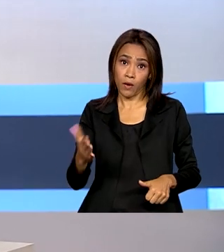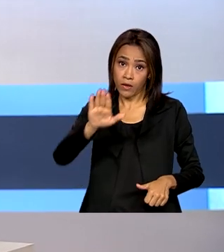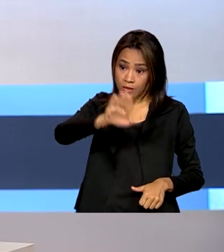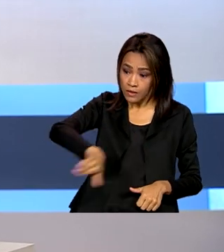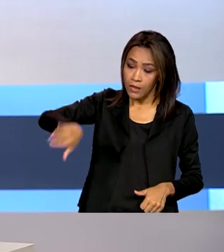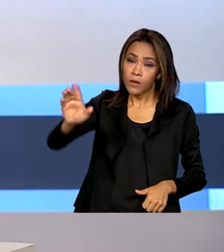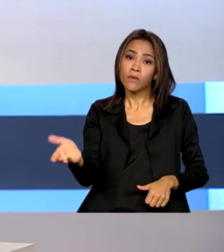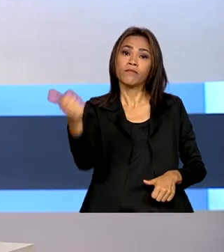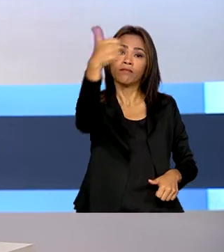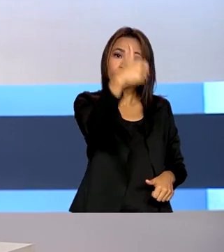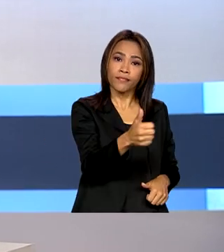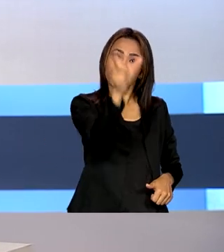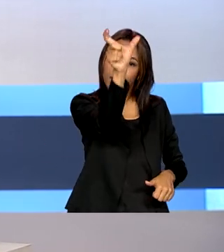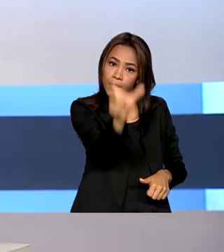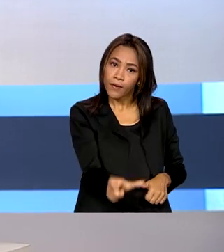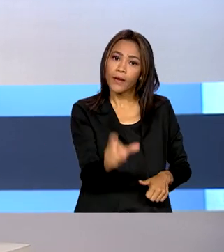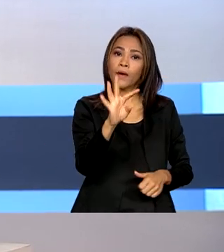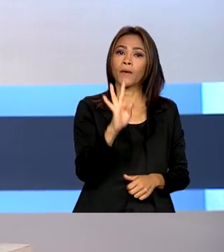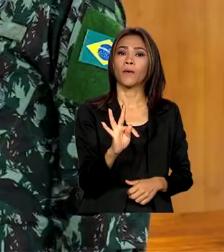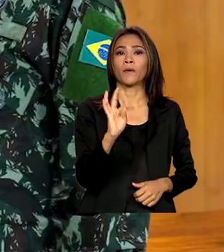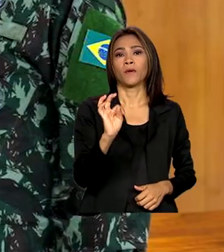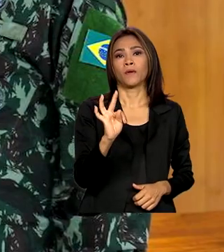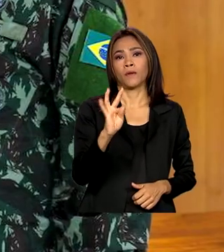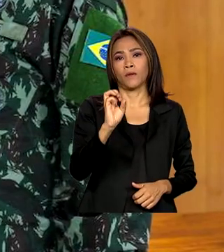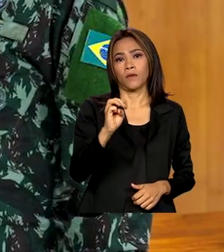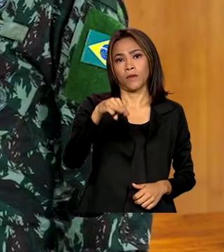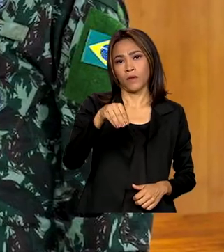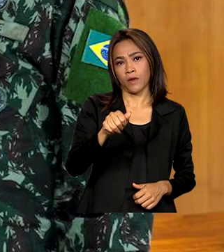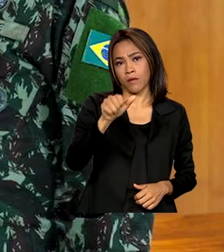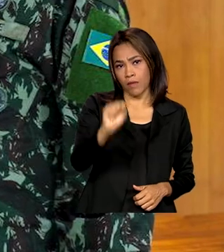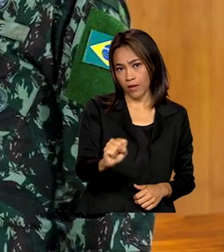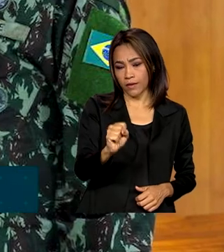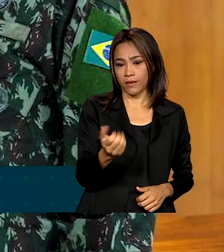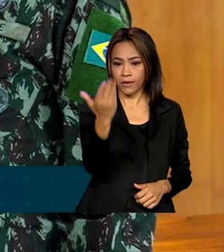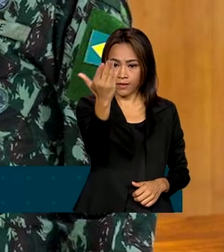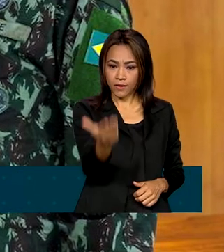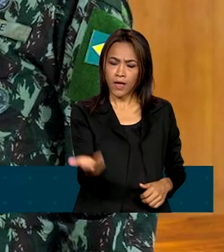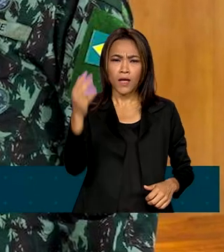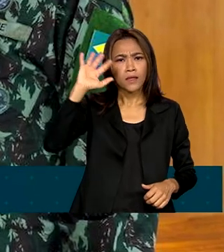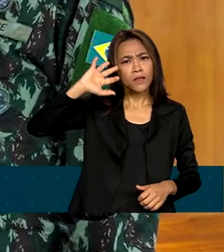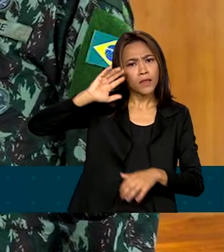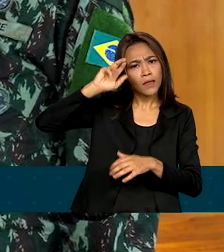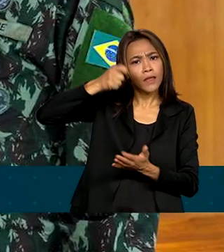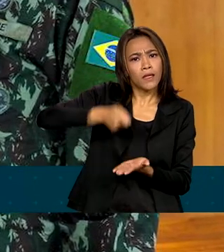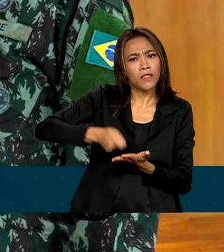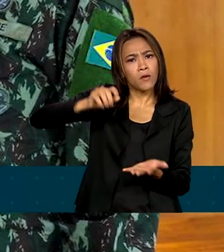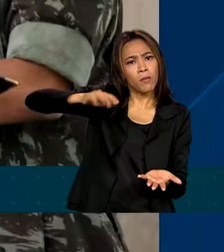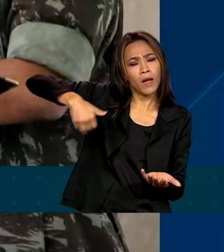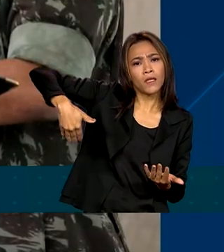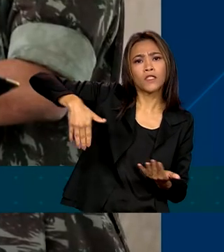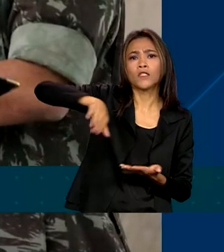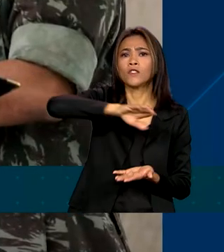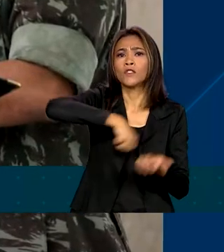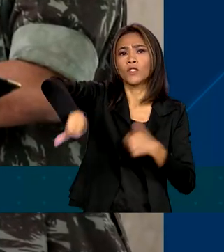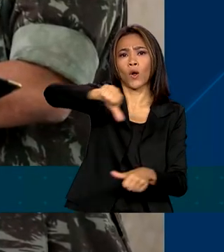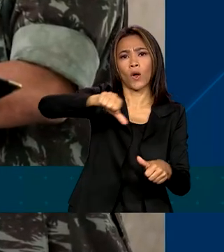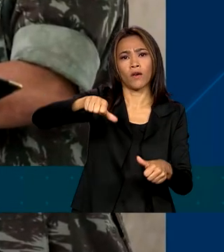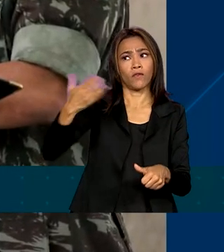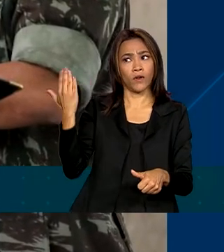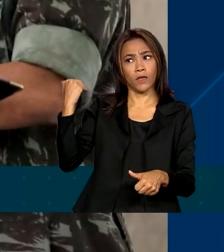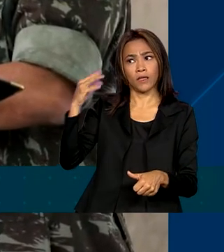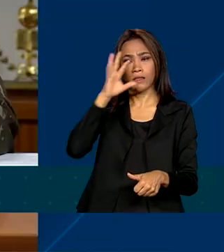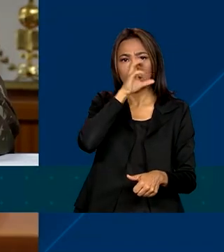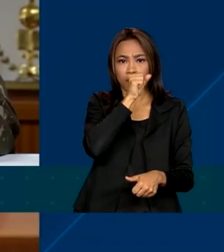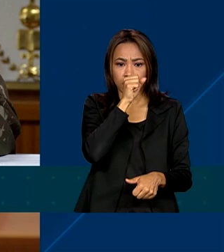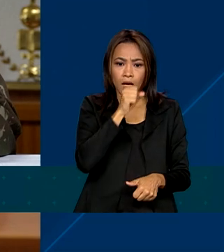agora é o general Tomás Ribeiro Paiva. A decisão pela troca foi anunciada no sábado. No lugar do general